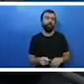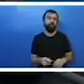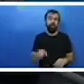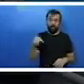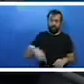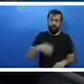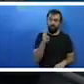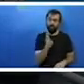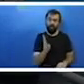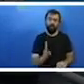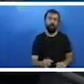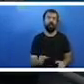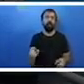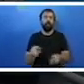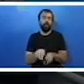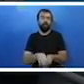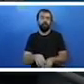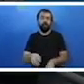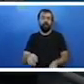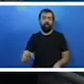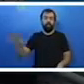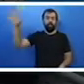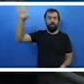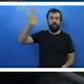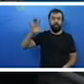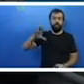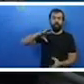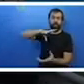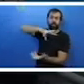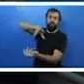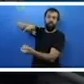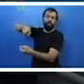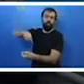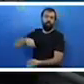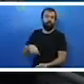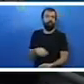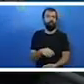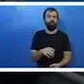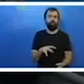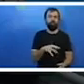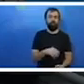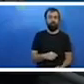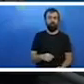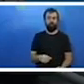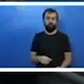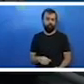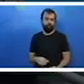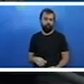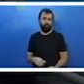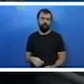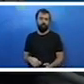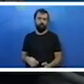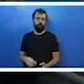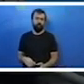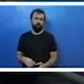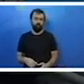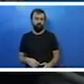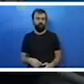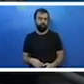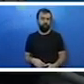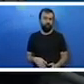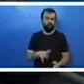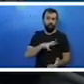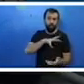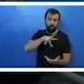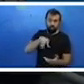exterior. Essa época de 1780, desde 1776 até 1789, o